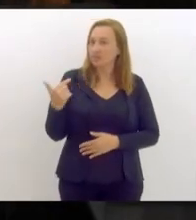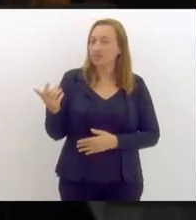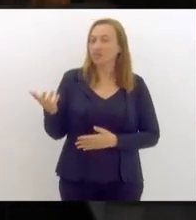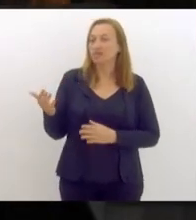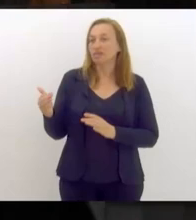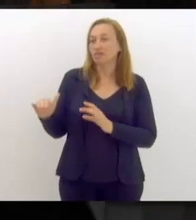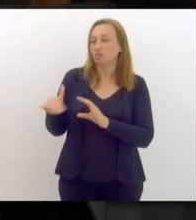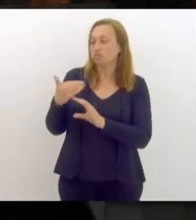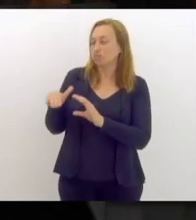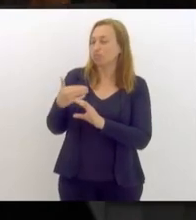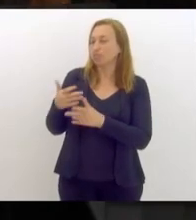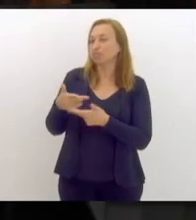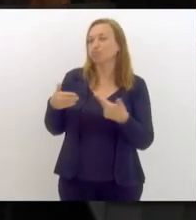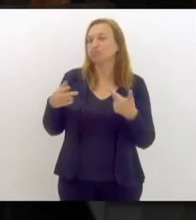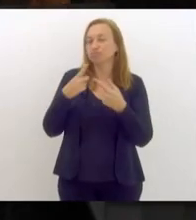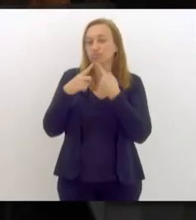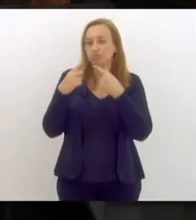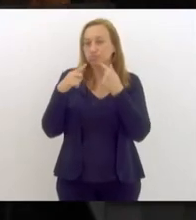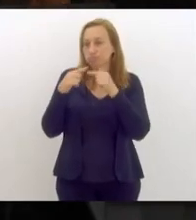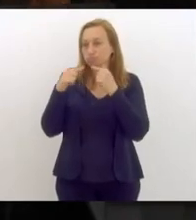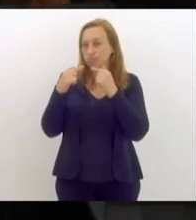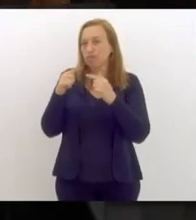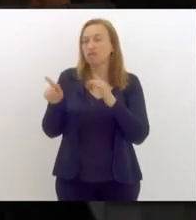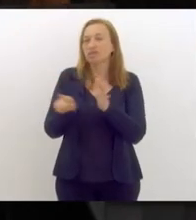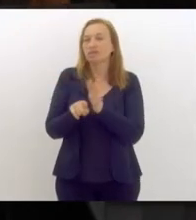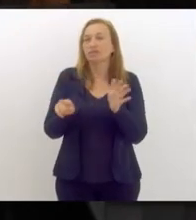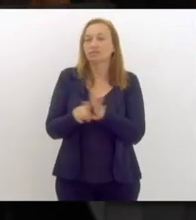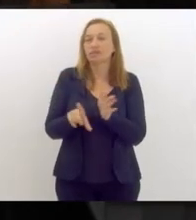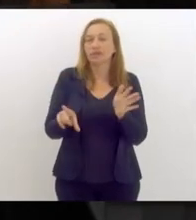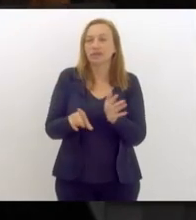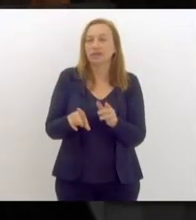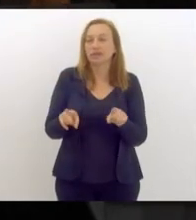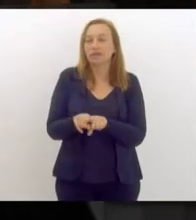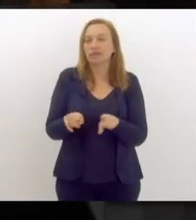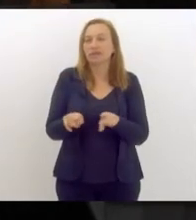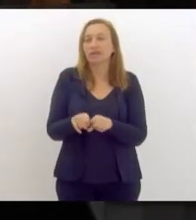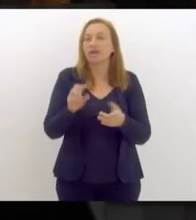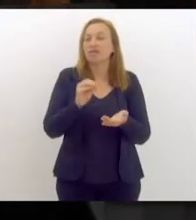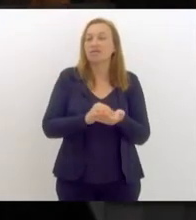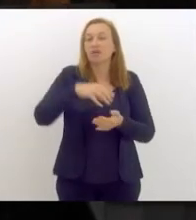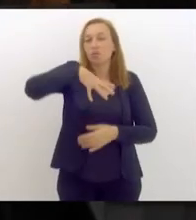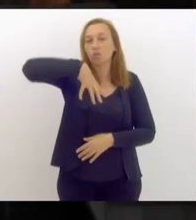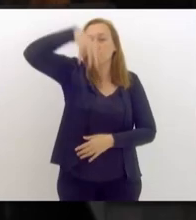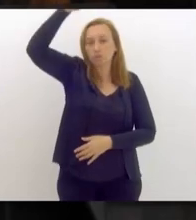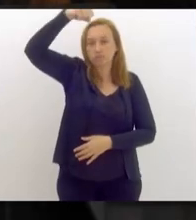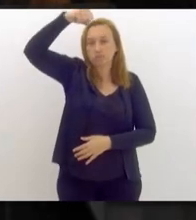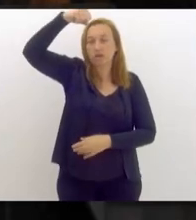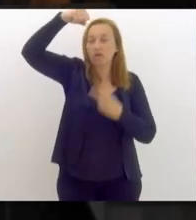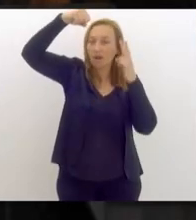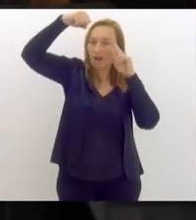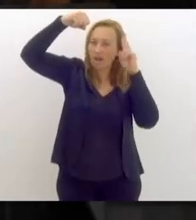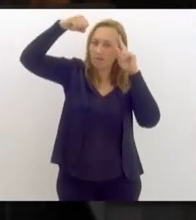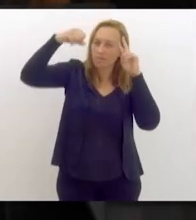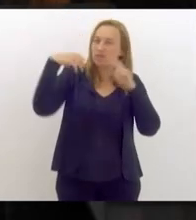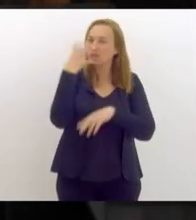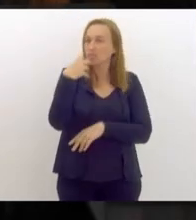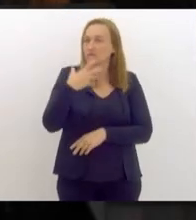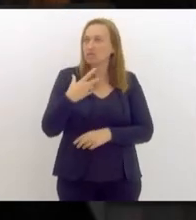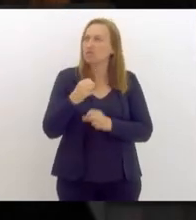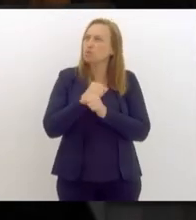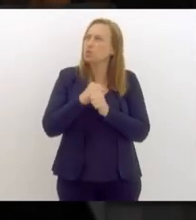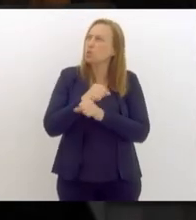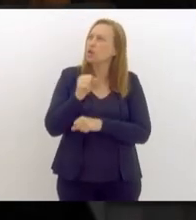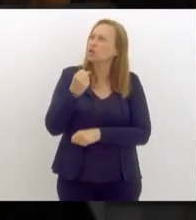muita reclamação também de falta de luz aí me lembrei de uma música lá da